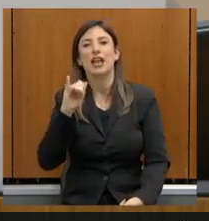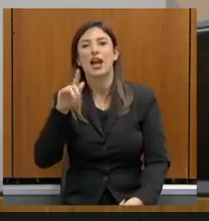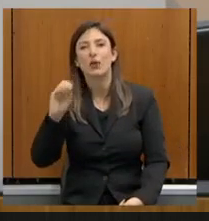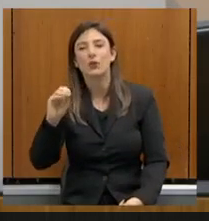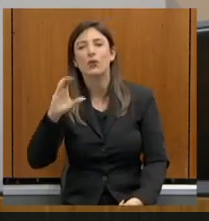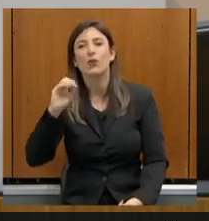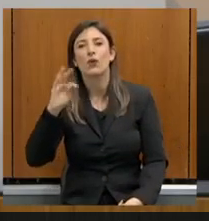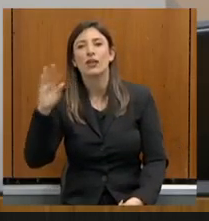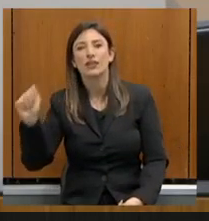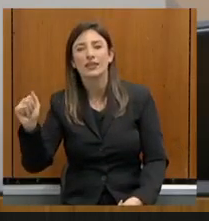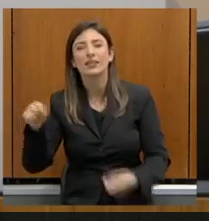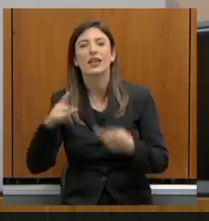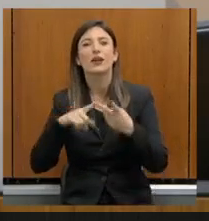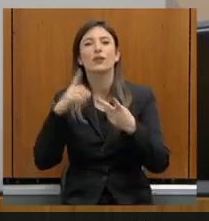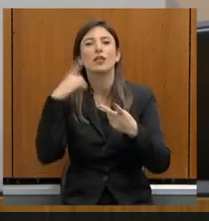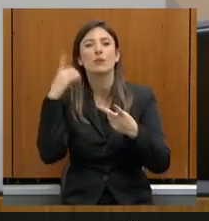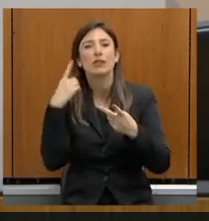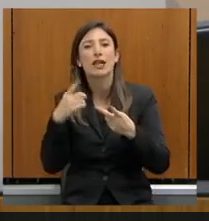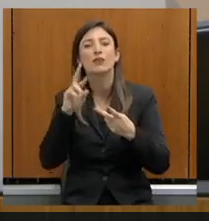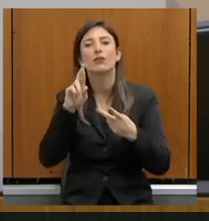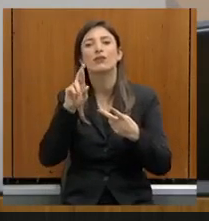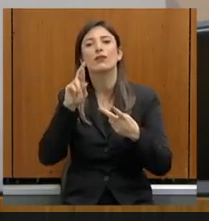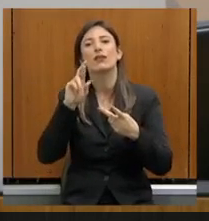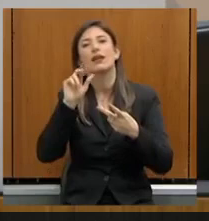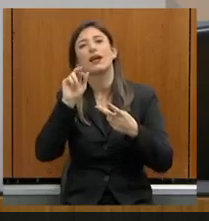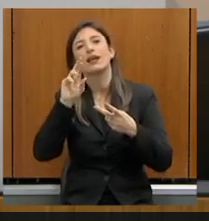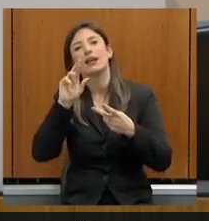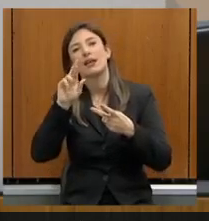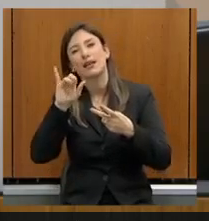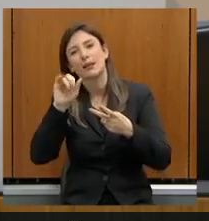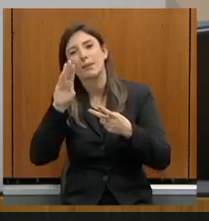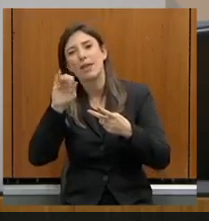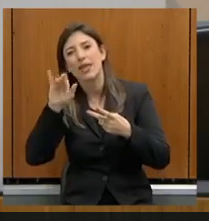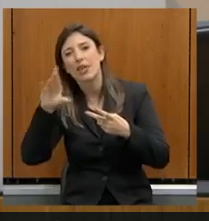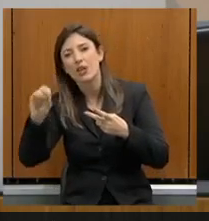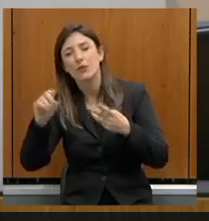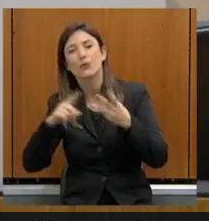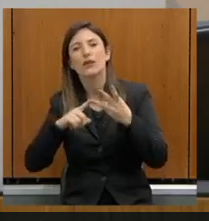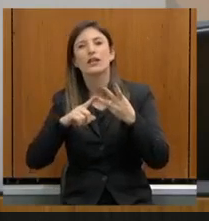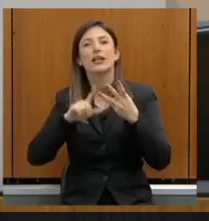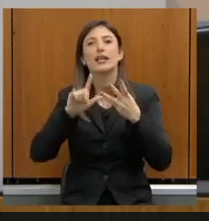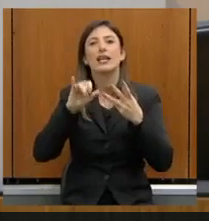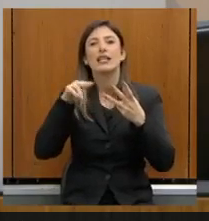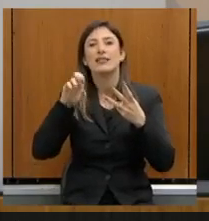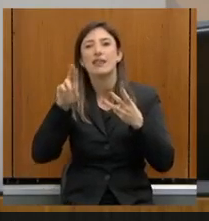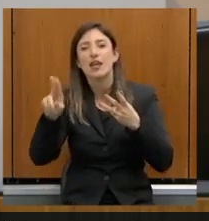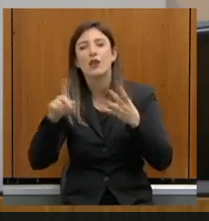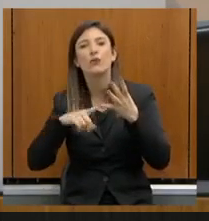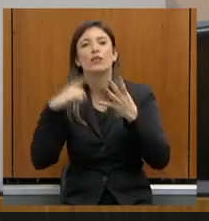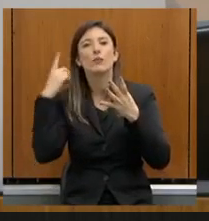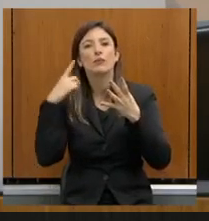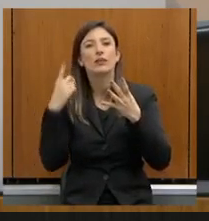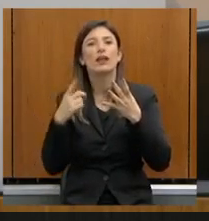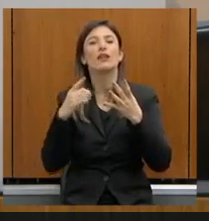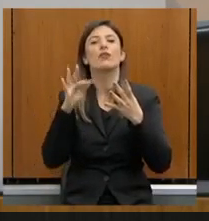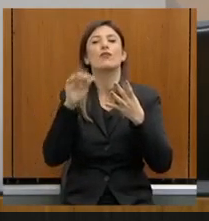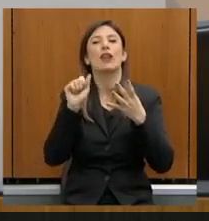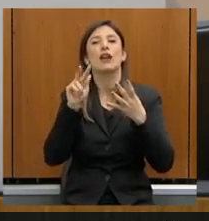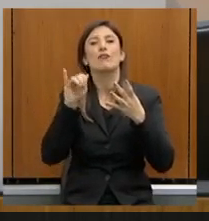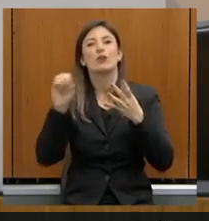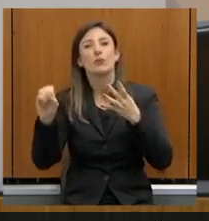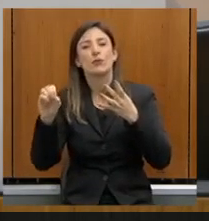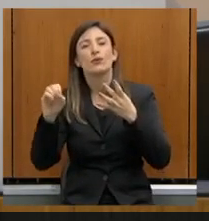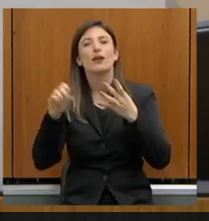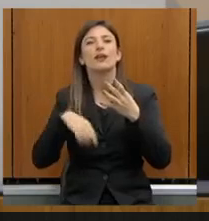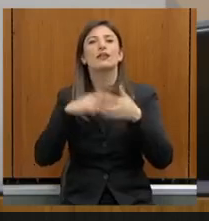Dalmo Ribeiro Silva, o deputado professor Ineu, o deputado Fábio Avelar de Oliveira e também o deputado Bernardo